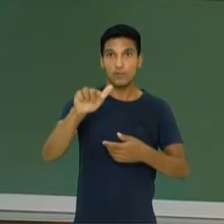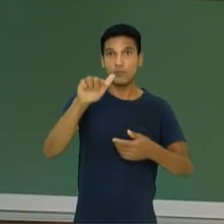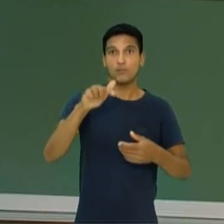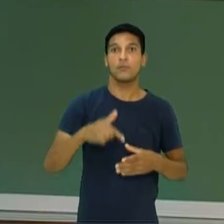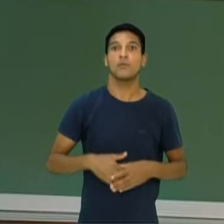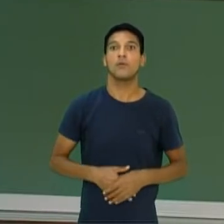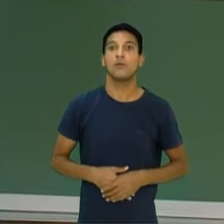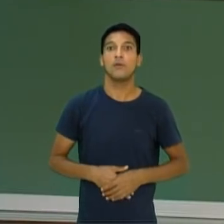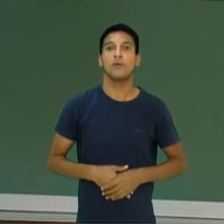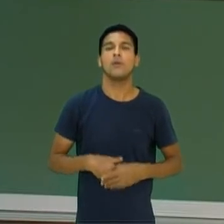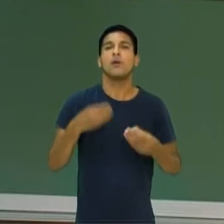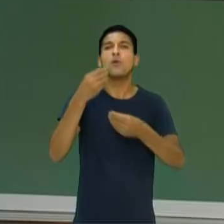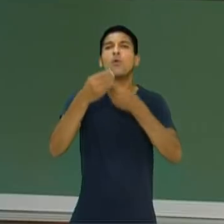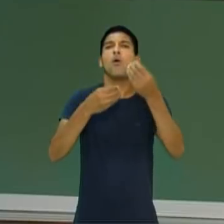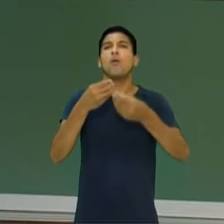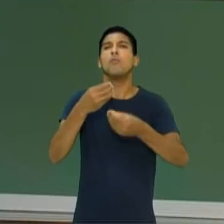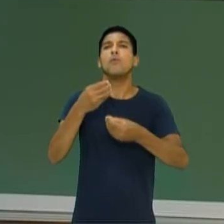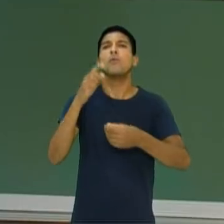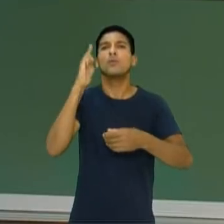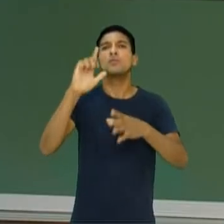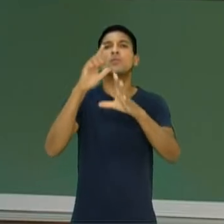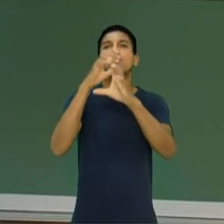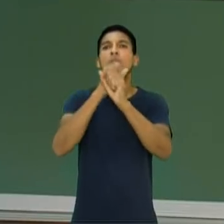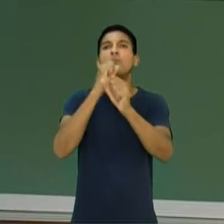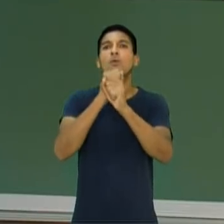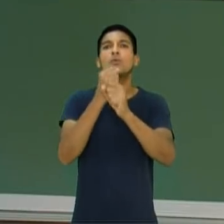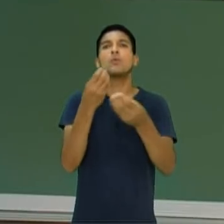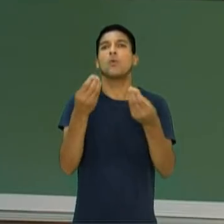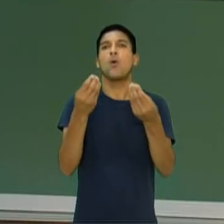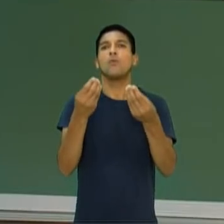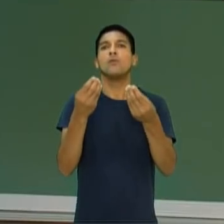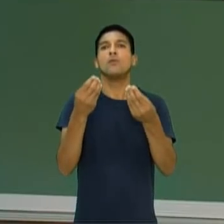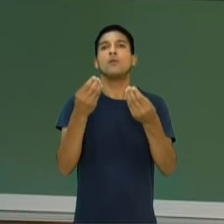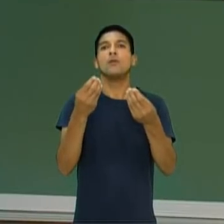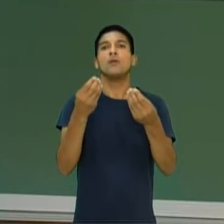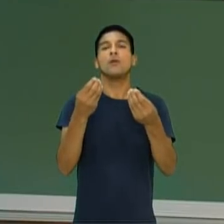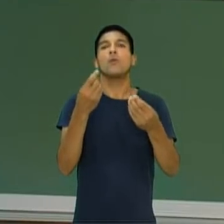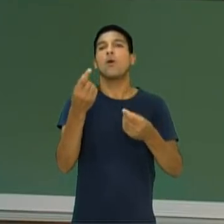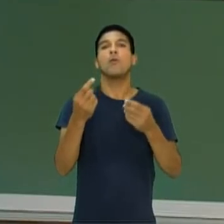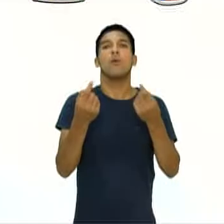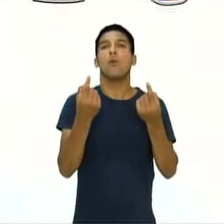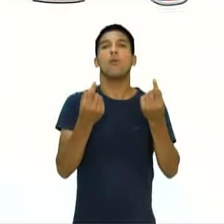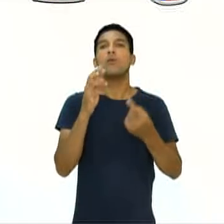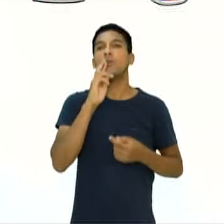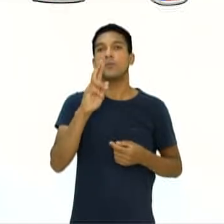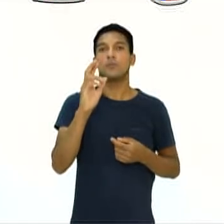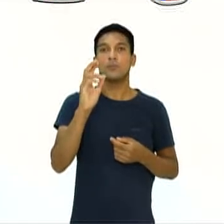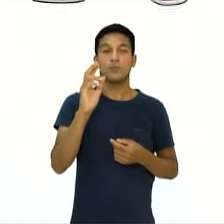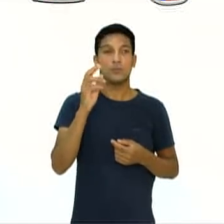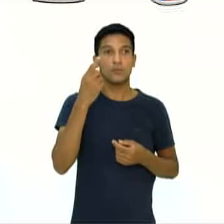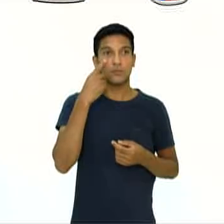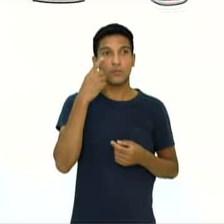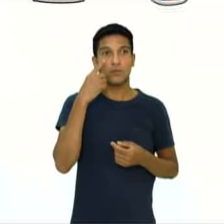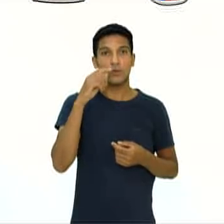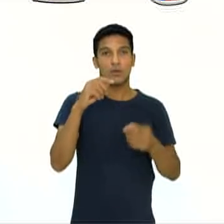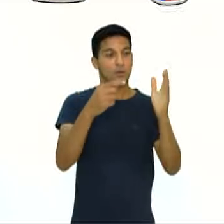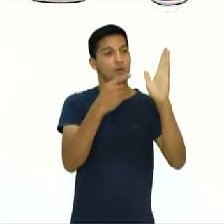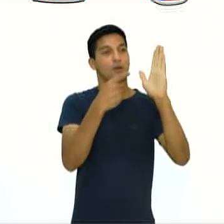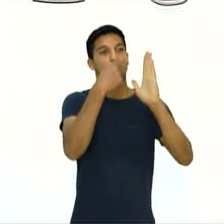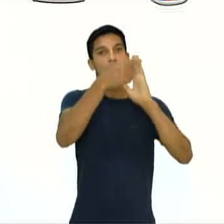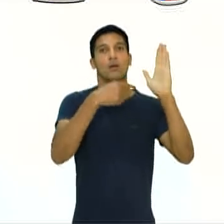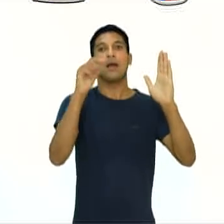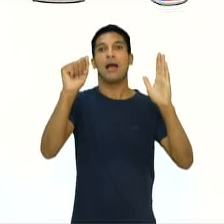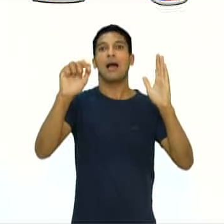a pontuação do tiro com arco? Descobriu a resposta correta? Então, olha só. O alvo é composto